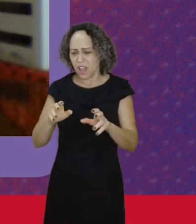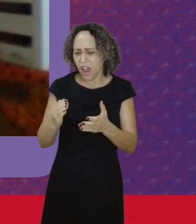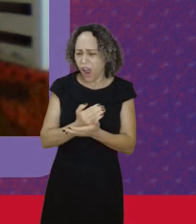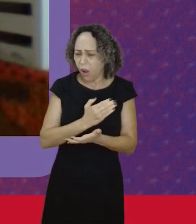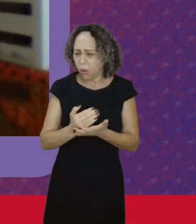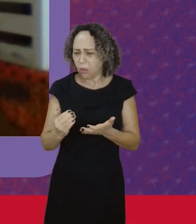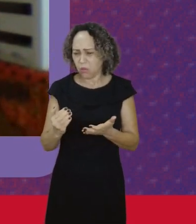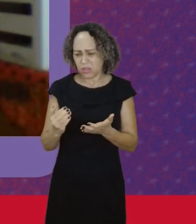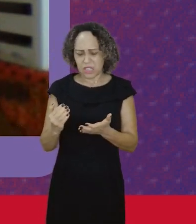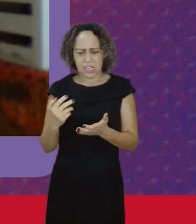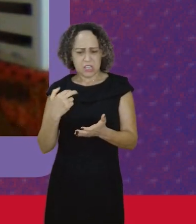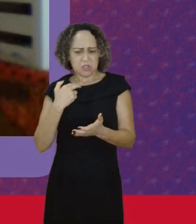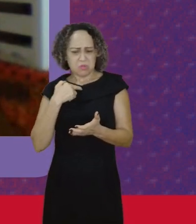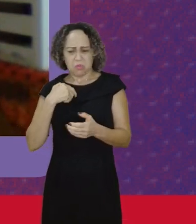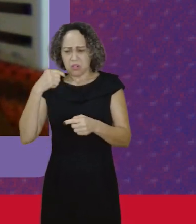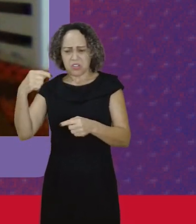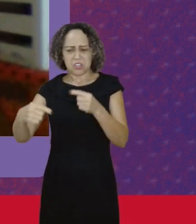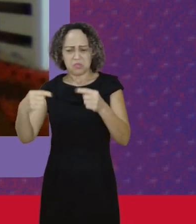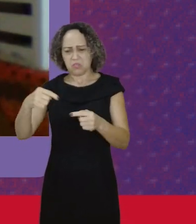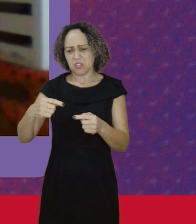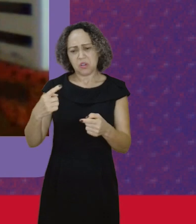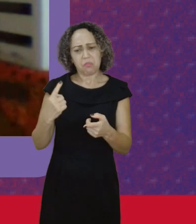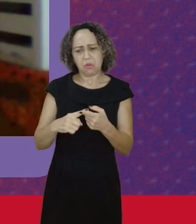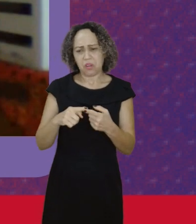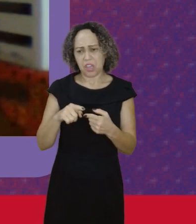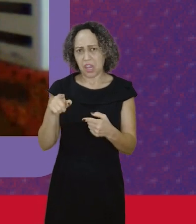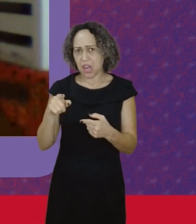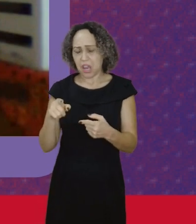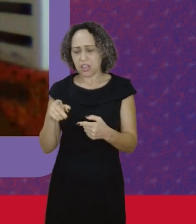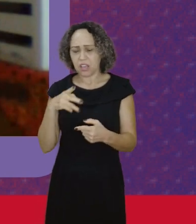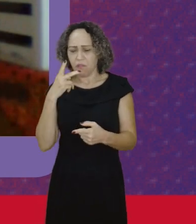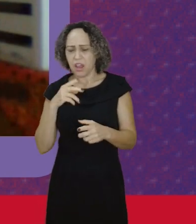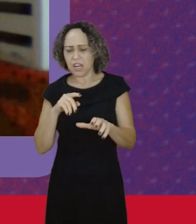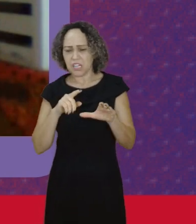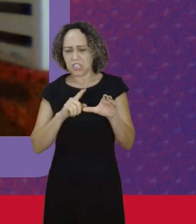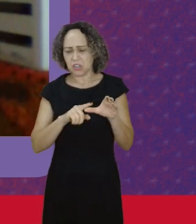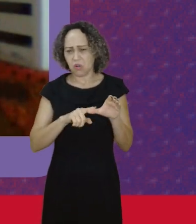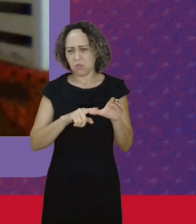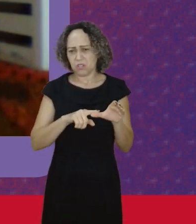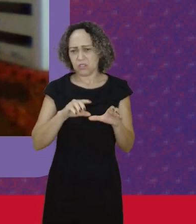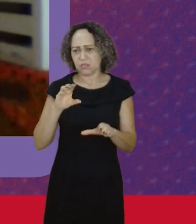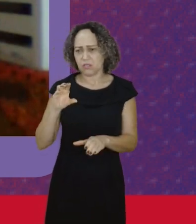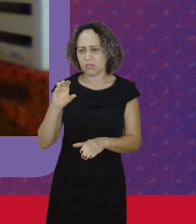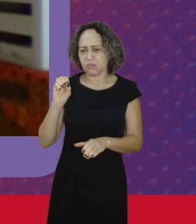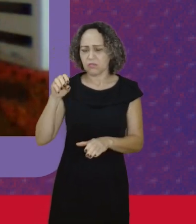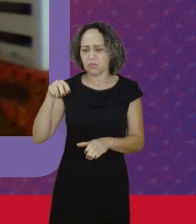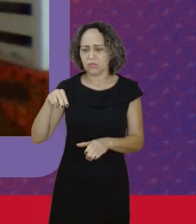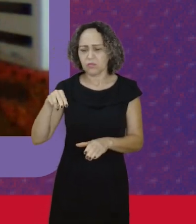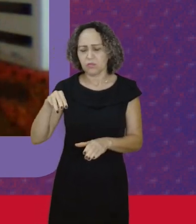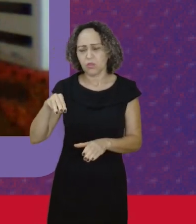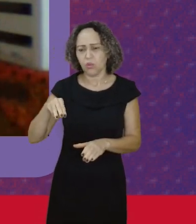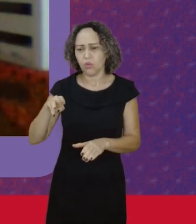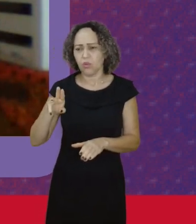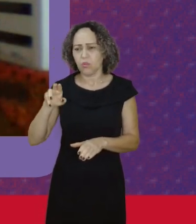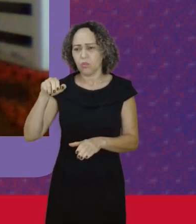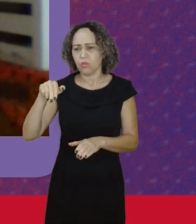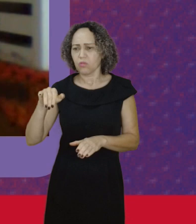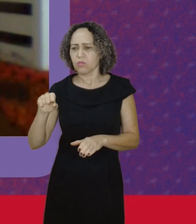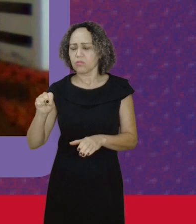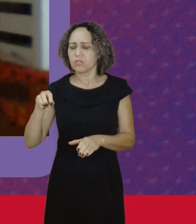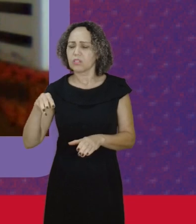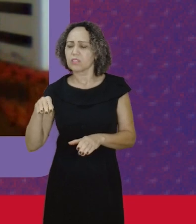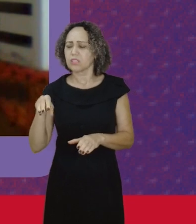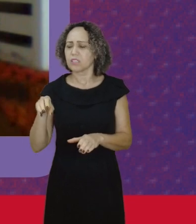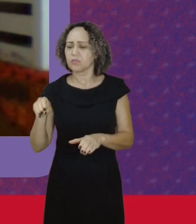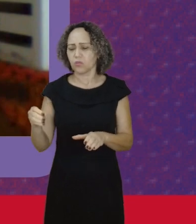do colocar em comunhão as experiências, as vivências. Eu penso que nós,